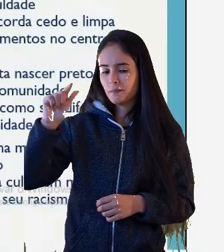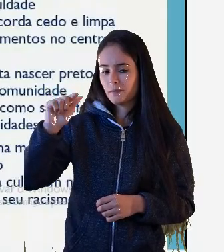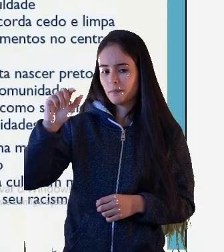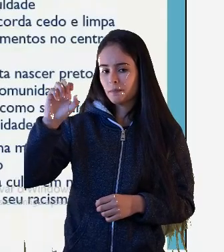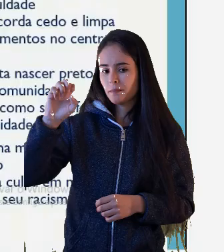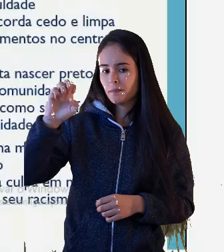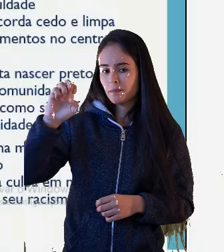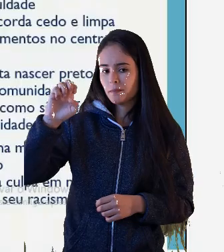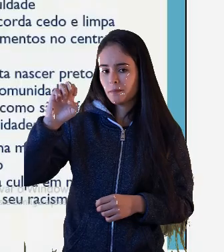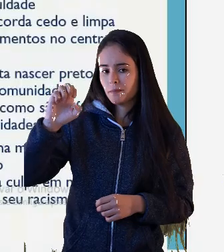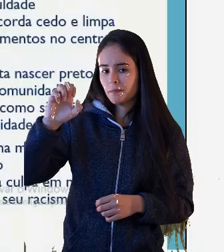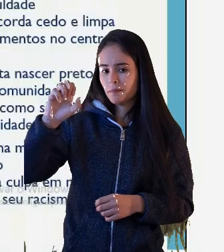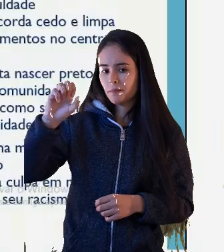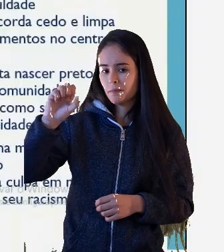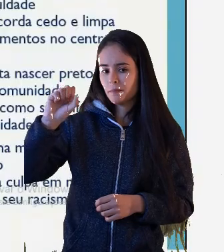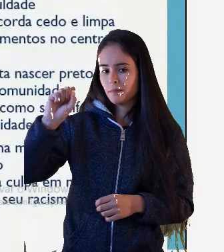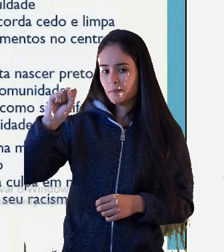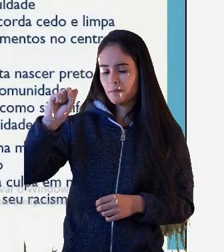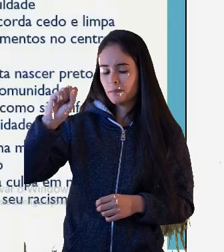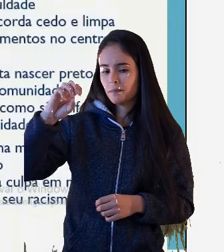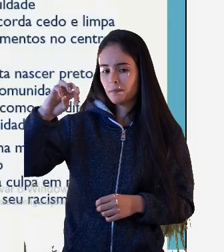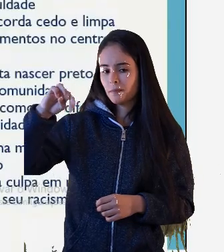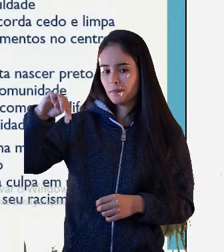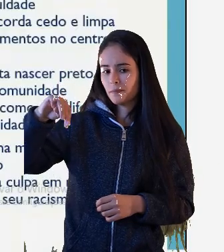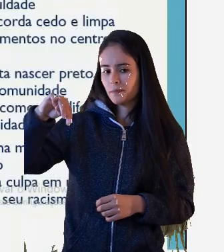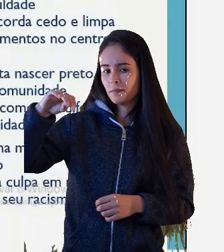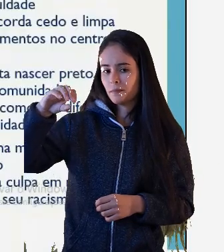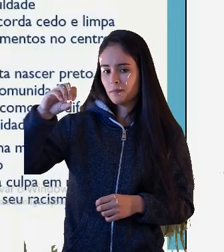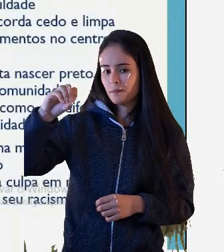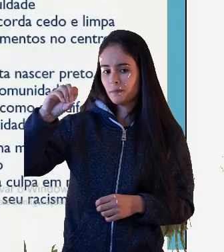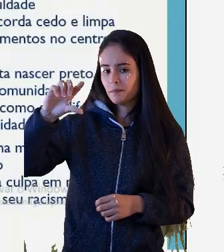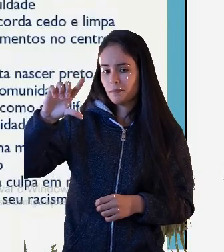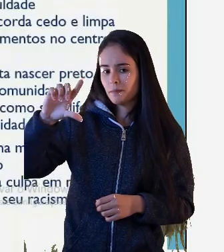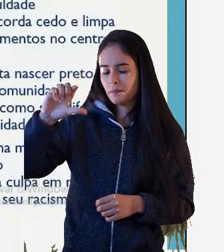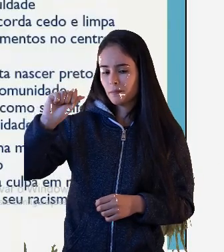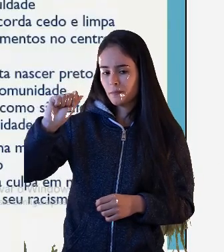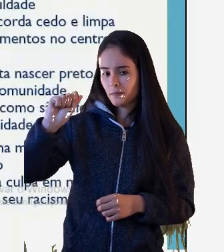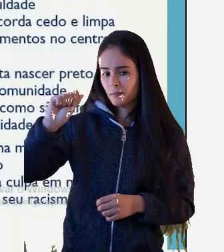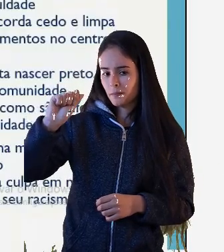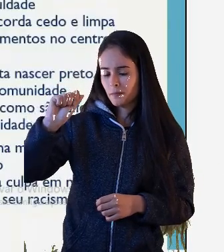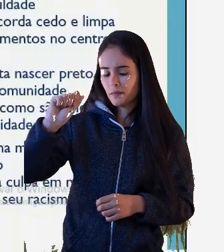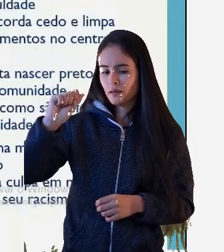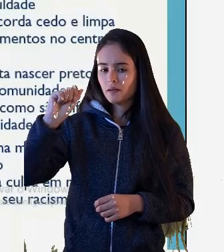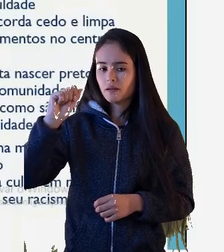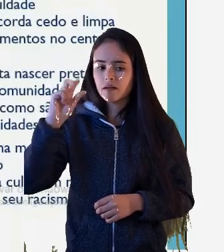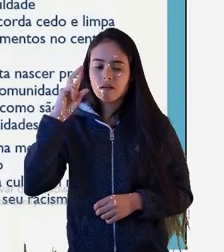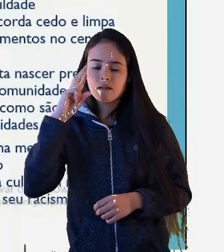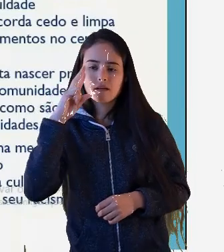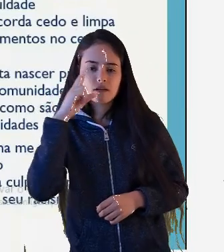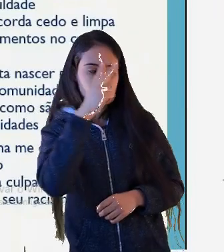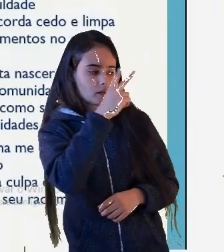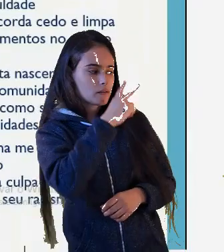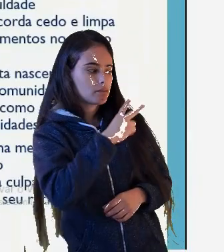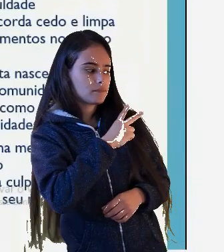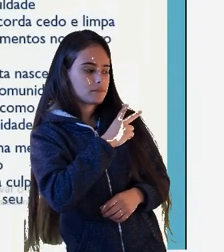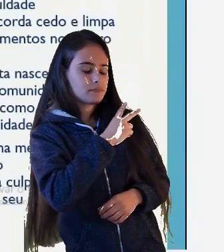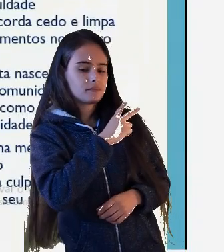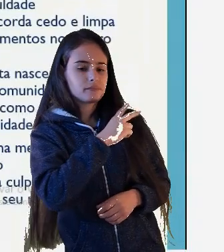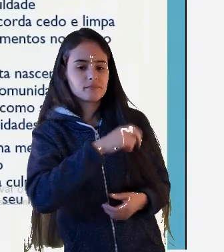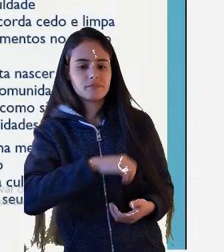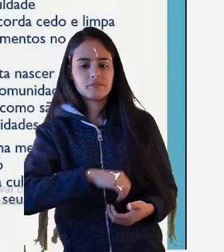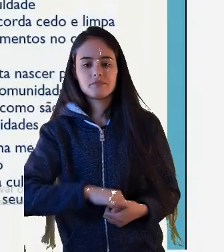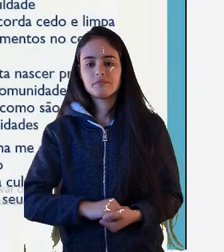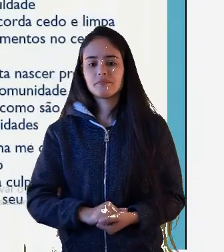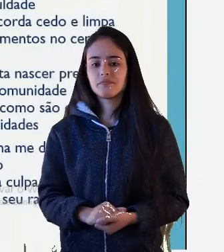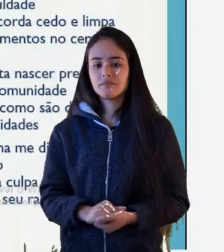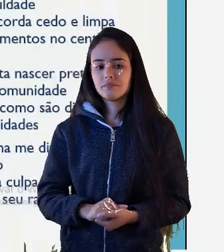apressa. Chega na escola, outro portão se fecha. Você demorou, não vai entrar na aula de história. Espera, senta aí, já já dá uma